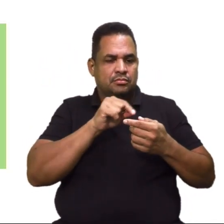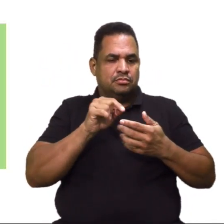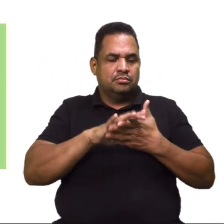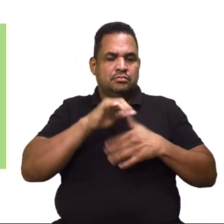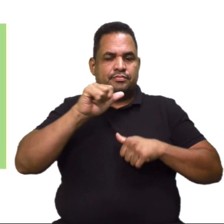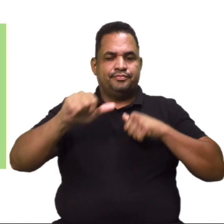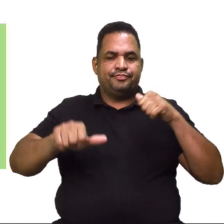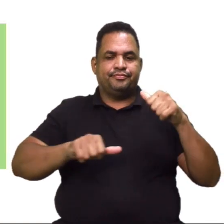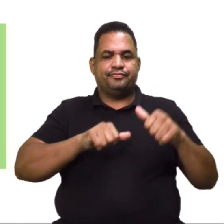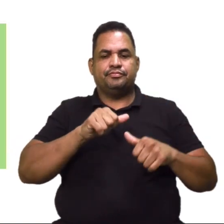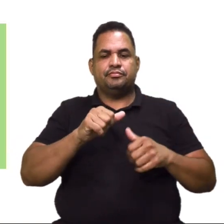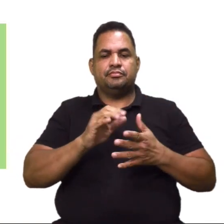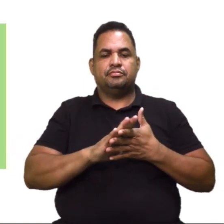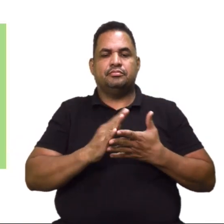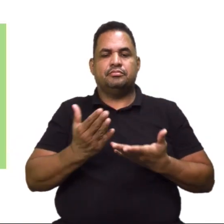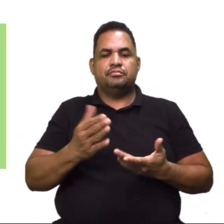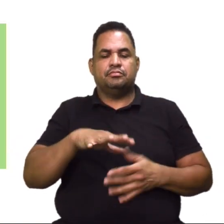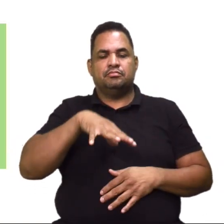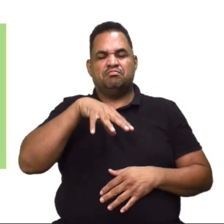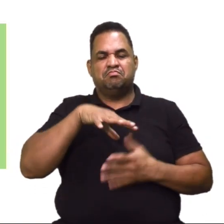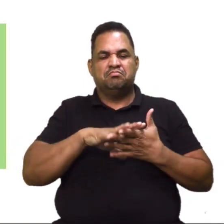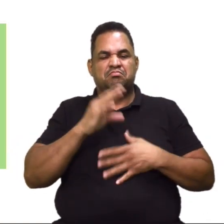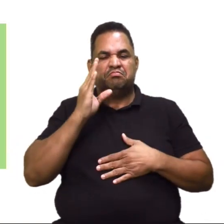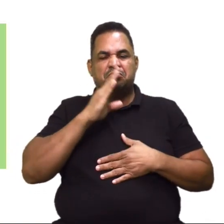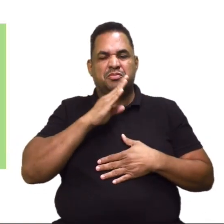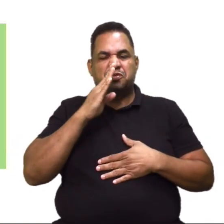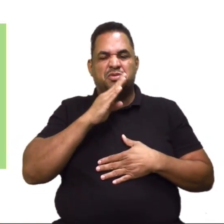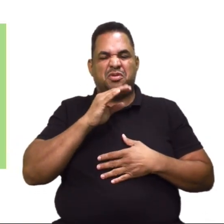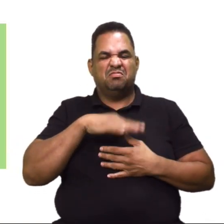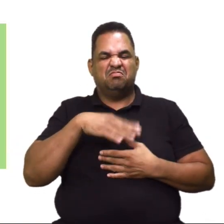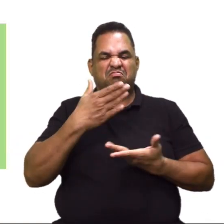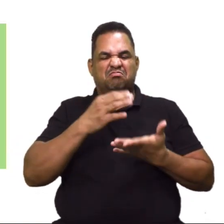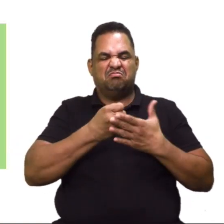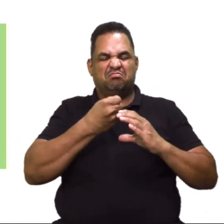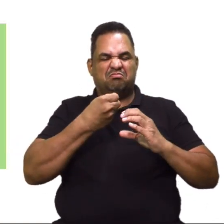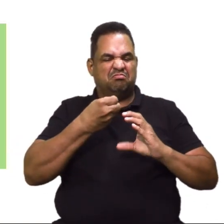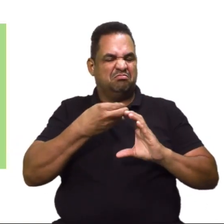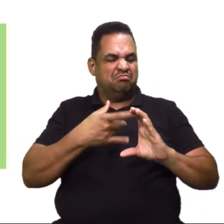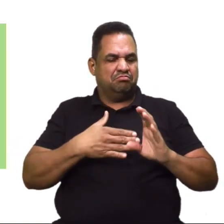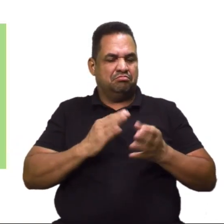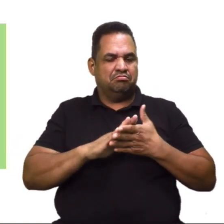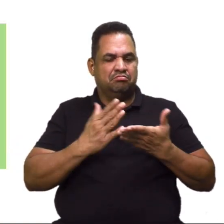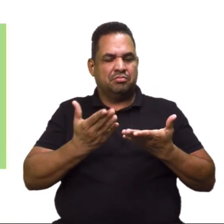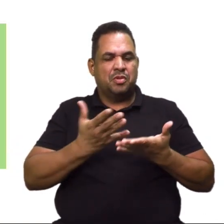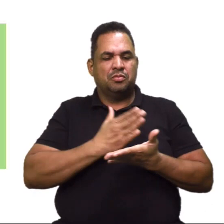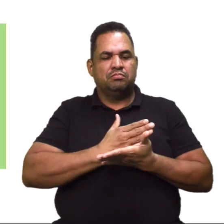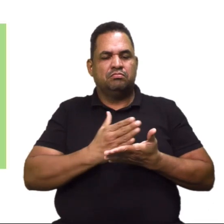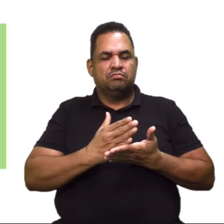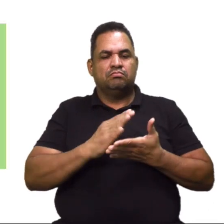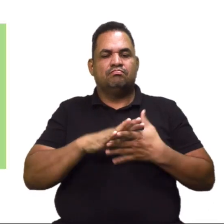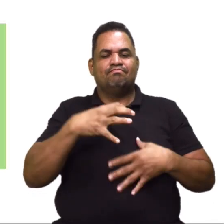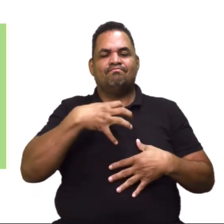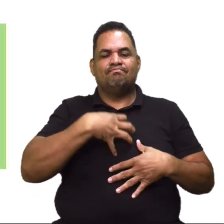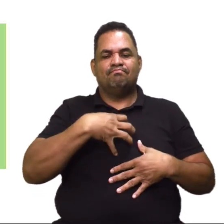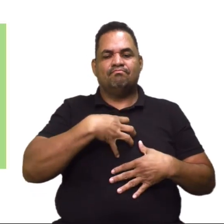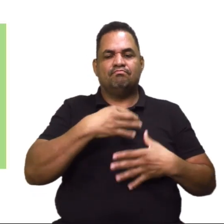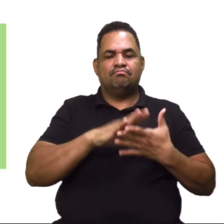alteração, algum cheiro, um odor, né, característico aí que você não estava presente, que você começou a sentir, tem